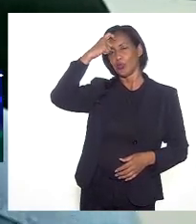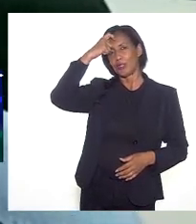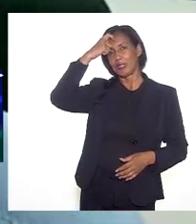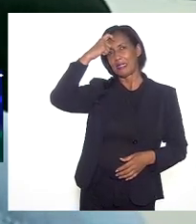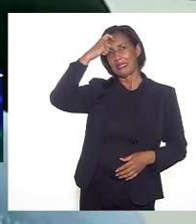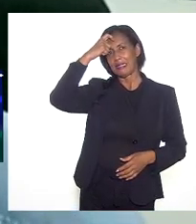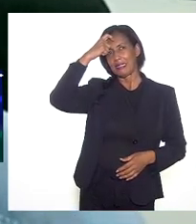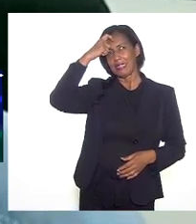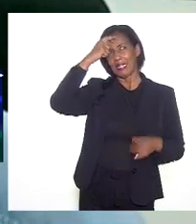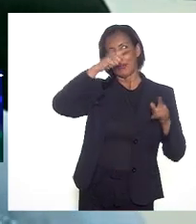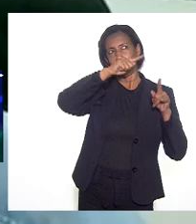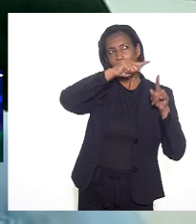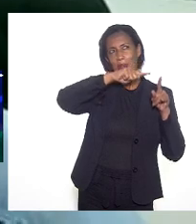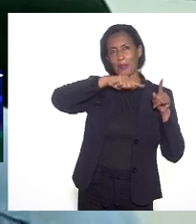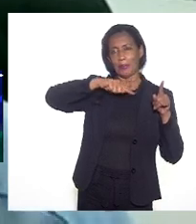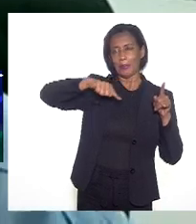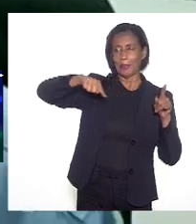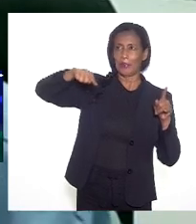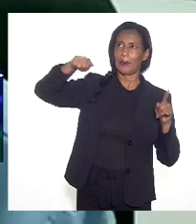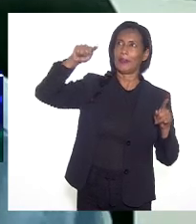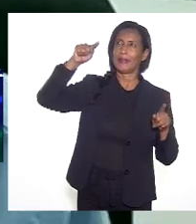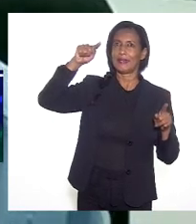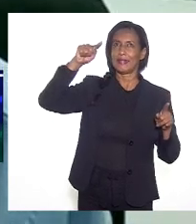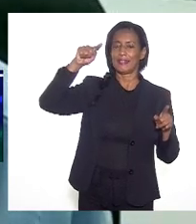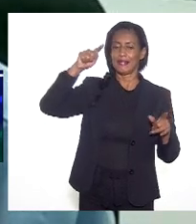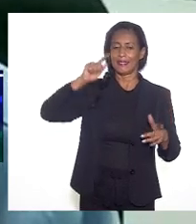cartesiano, deputada Mônica Francisco.